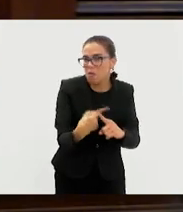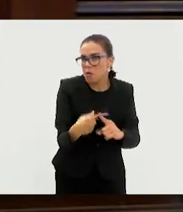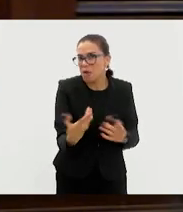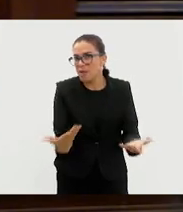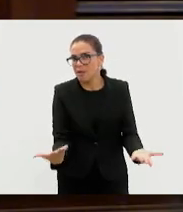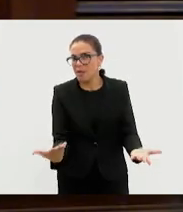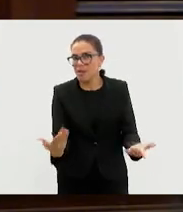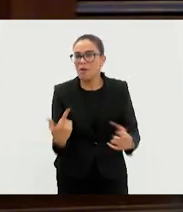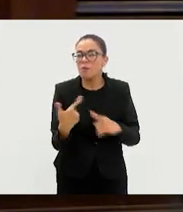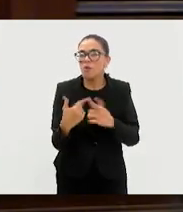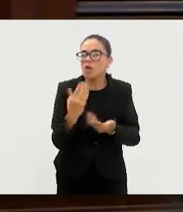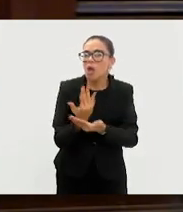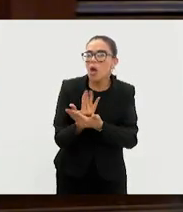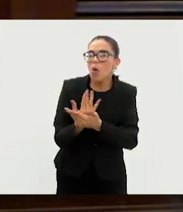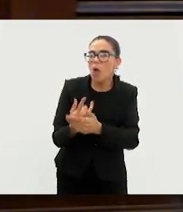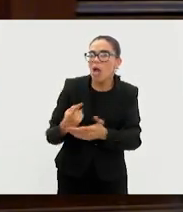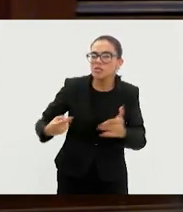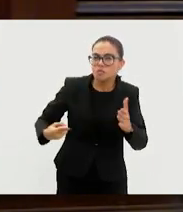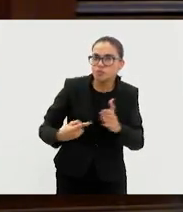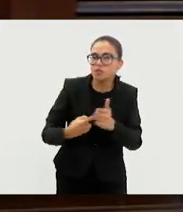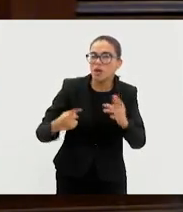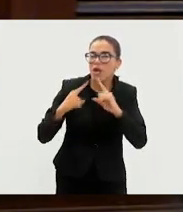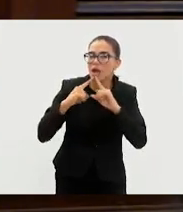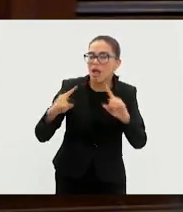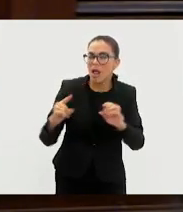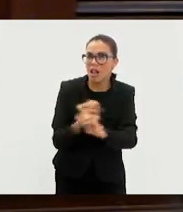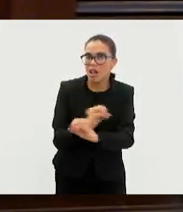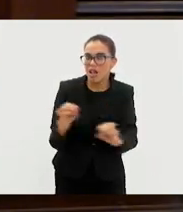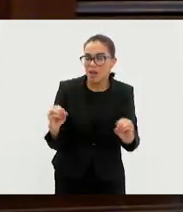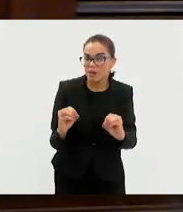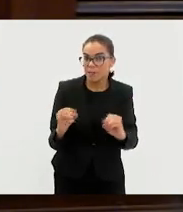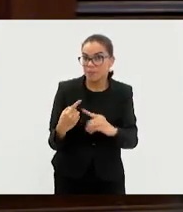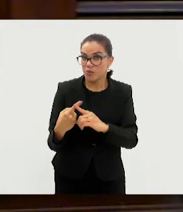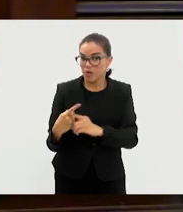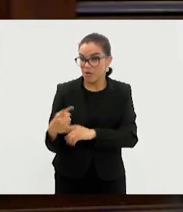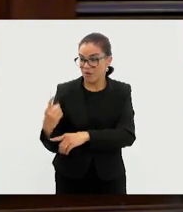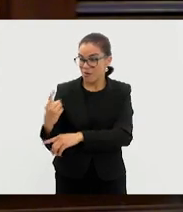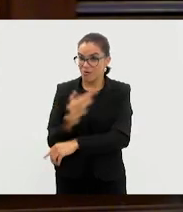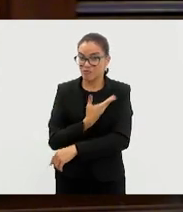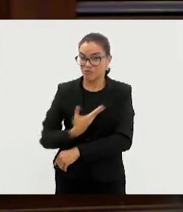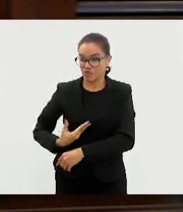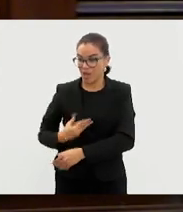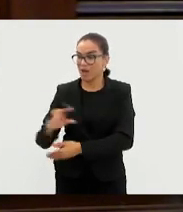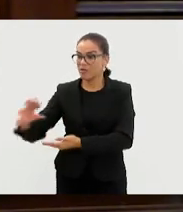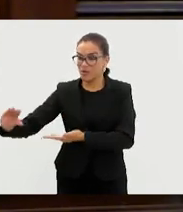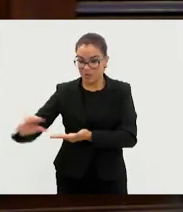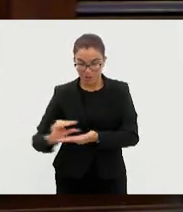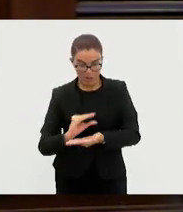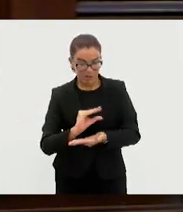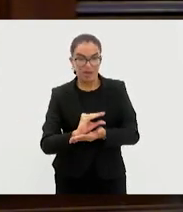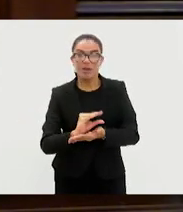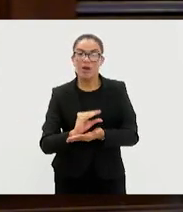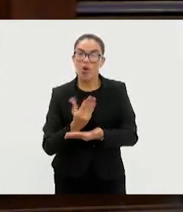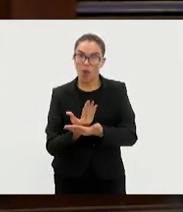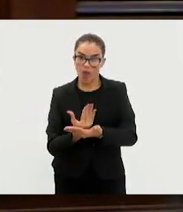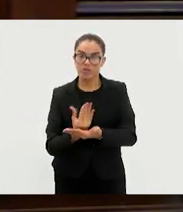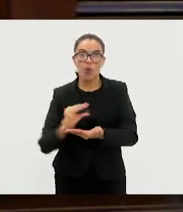então, não denuncia isso? Agora, se o Estado repassou o dinheiro para a UERJ e a UERJ não